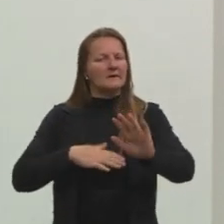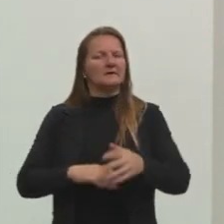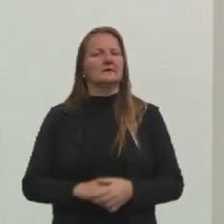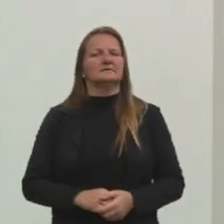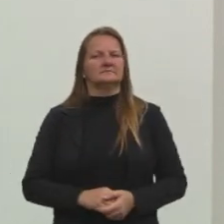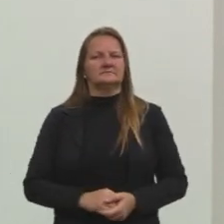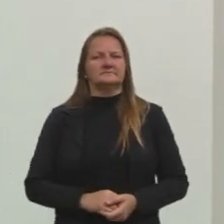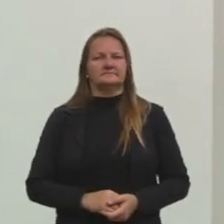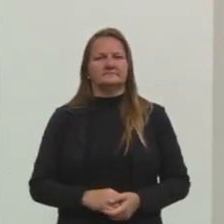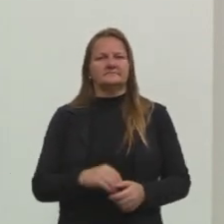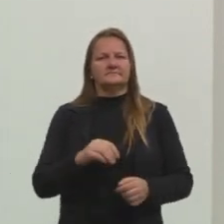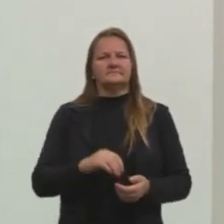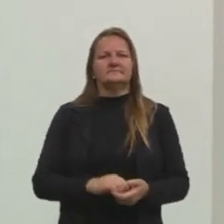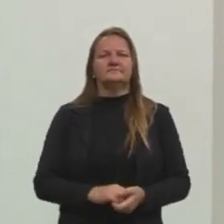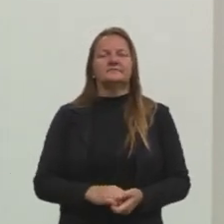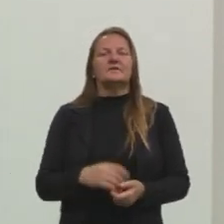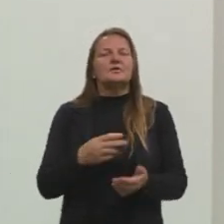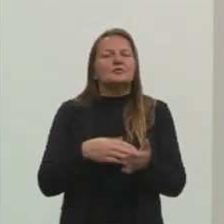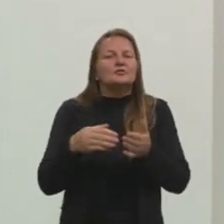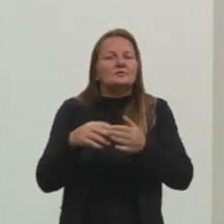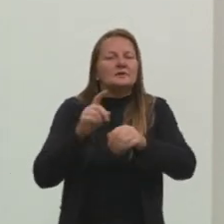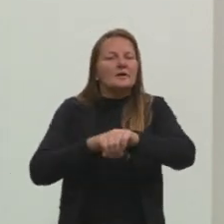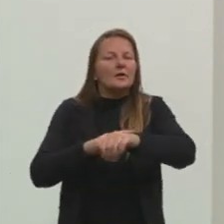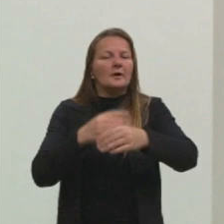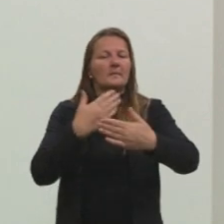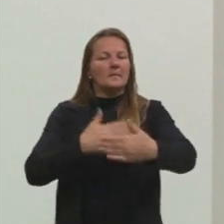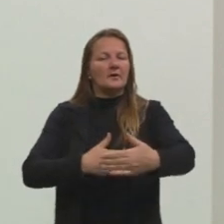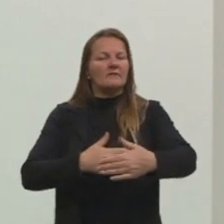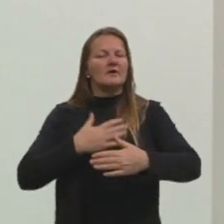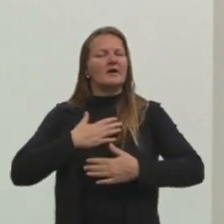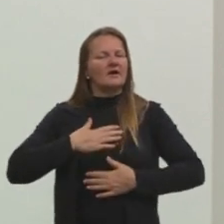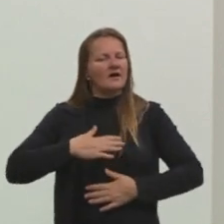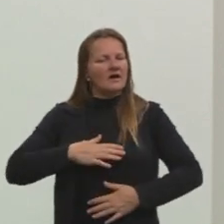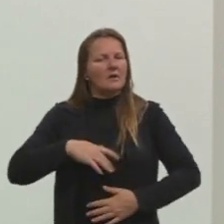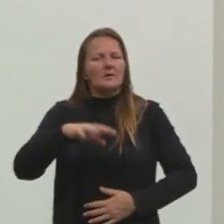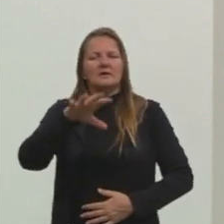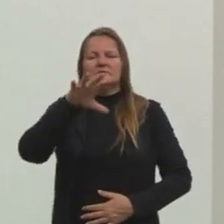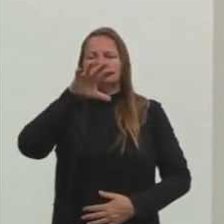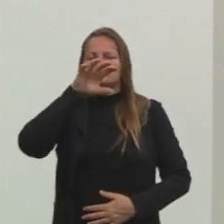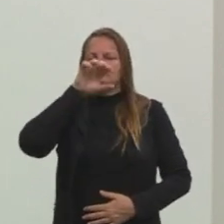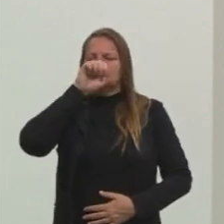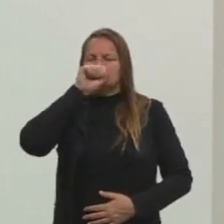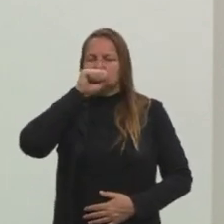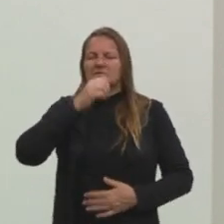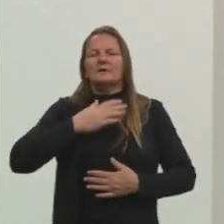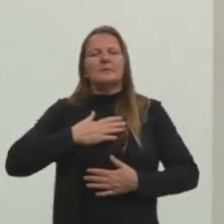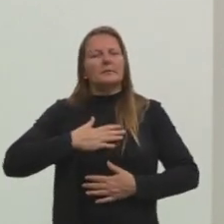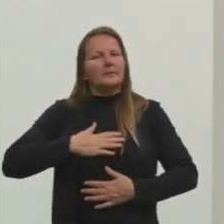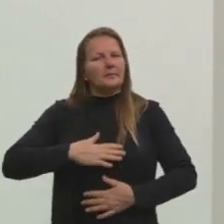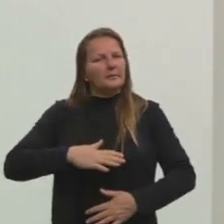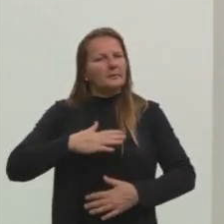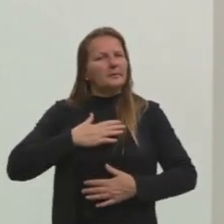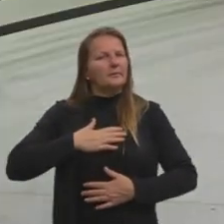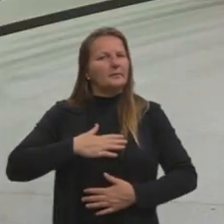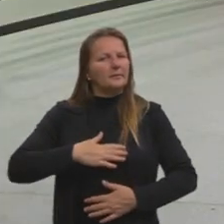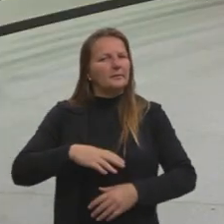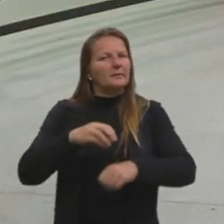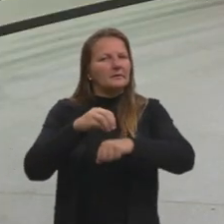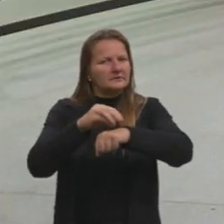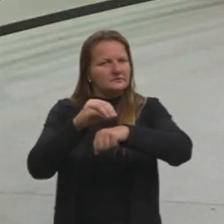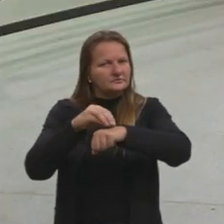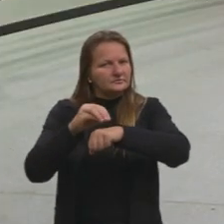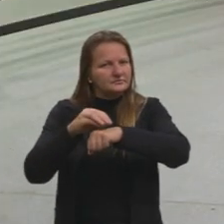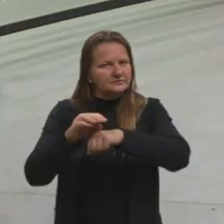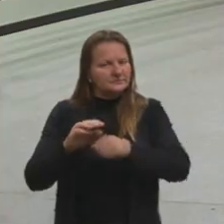com calma que tudo vai na hora da prova relaxa e respira E mantenha a calma mas a frente vai ter mais uma dicazinhas